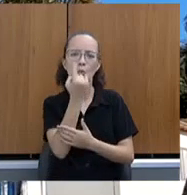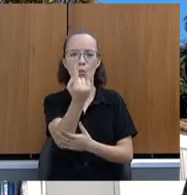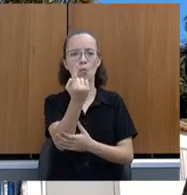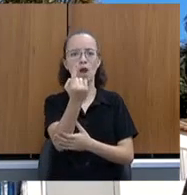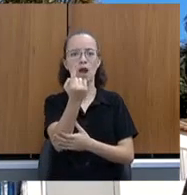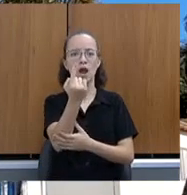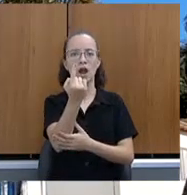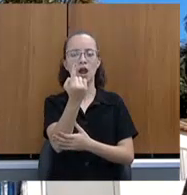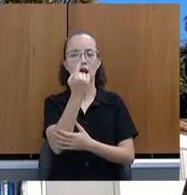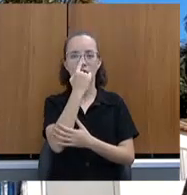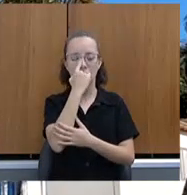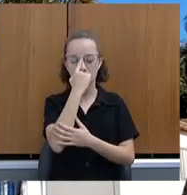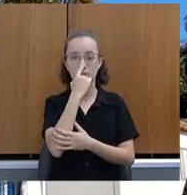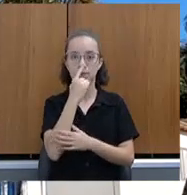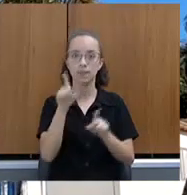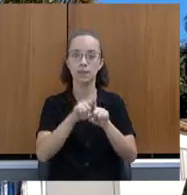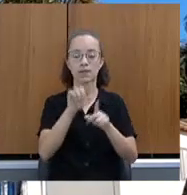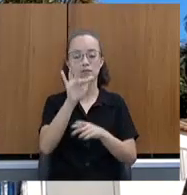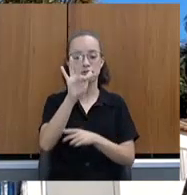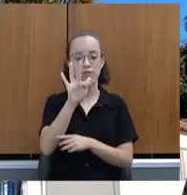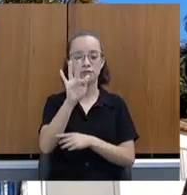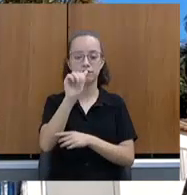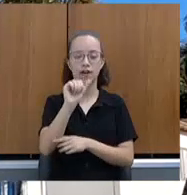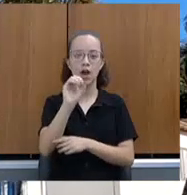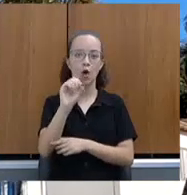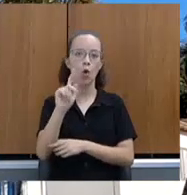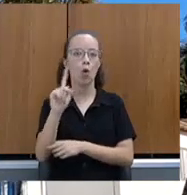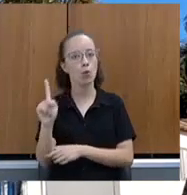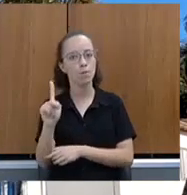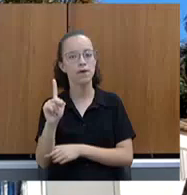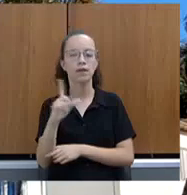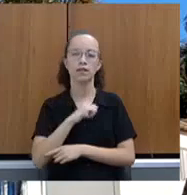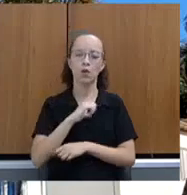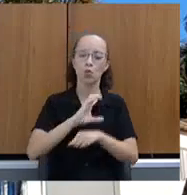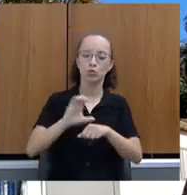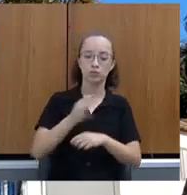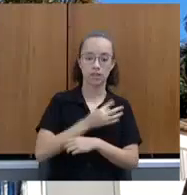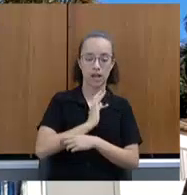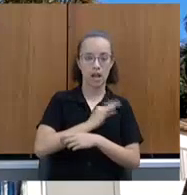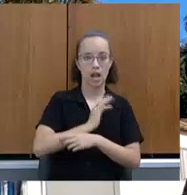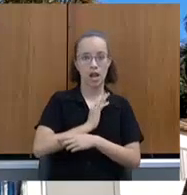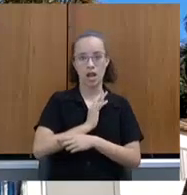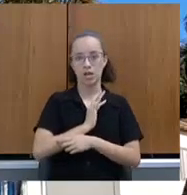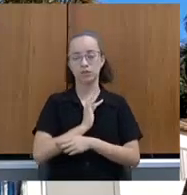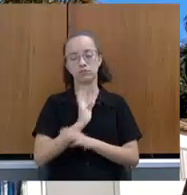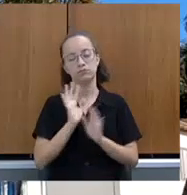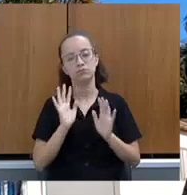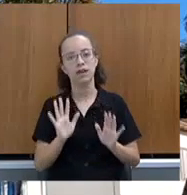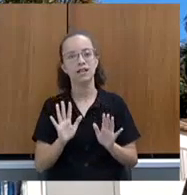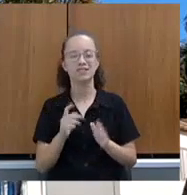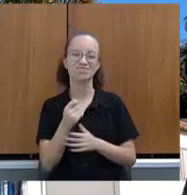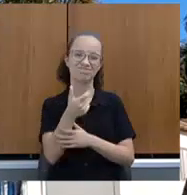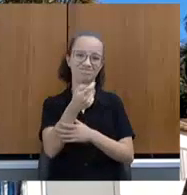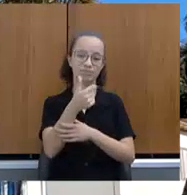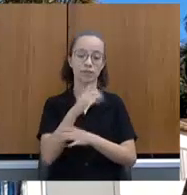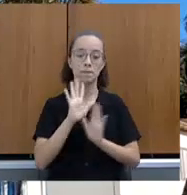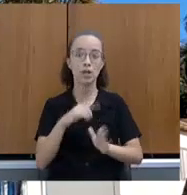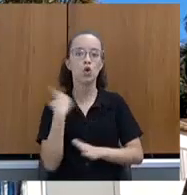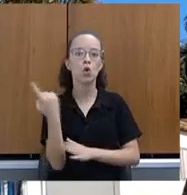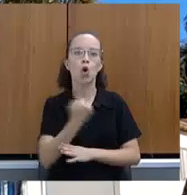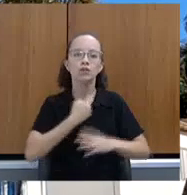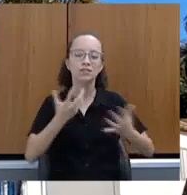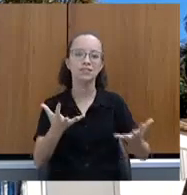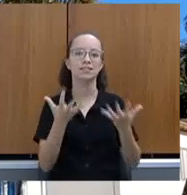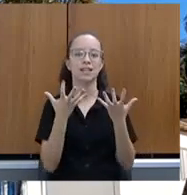e uma escola que a faop que é um curso técnico que ainda tem uma abrangência de tecnólogo muito grande e nós queremos